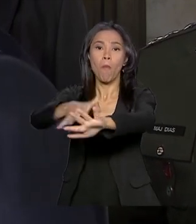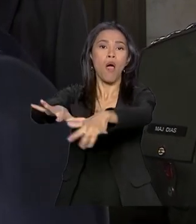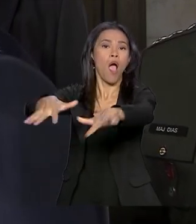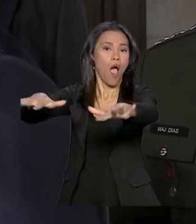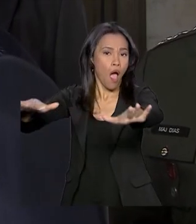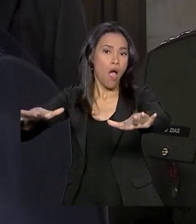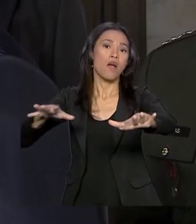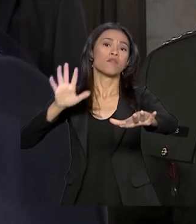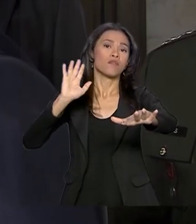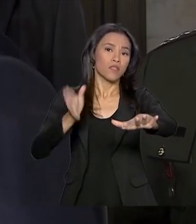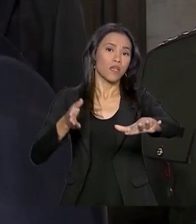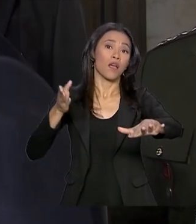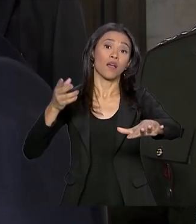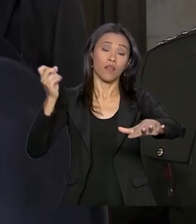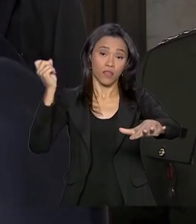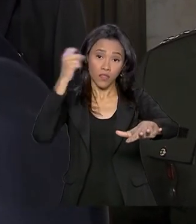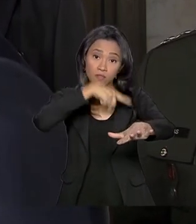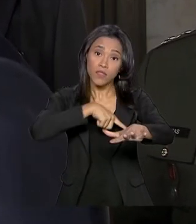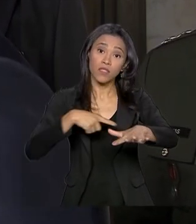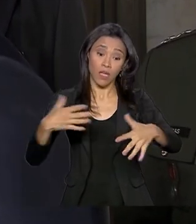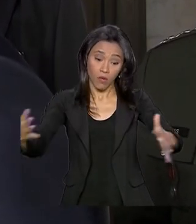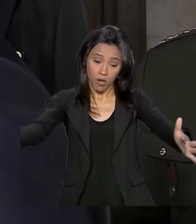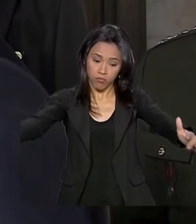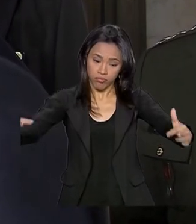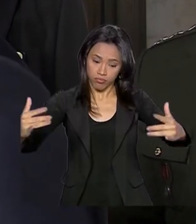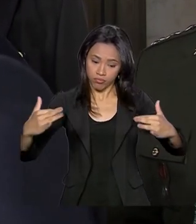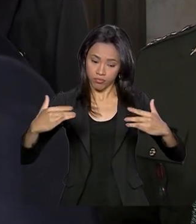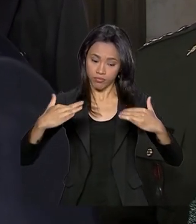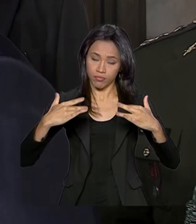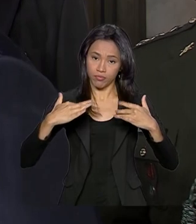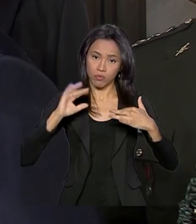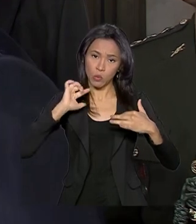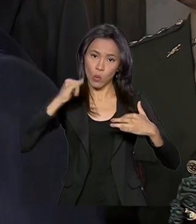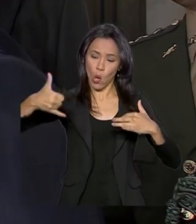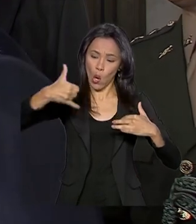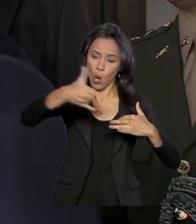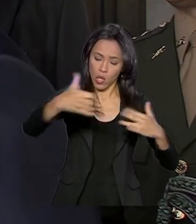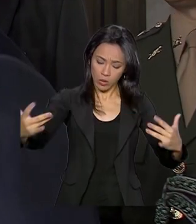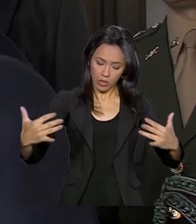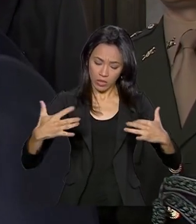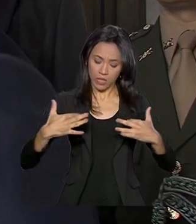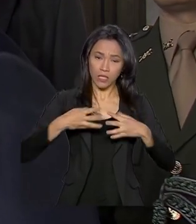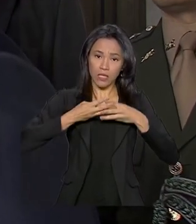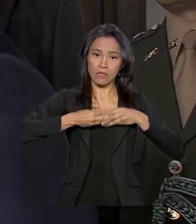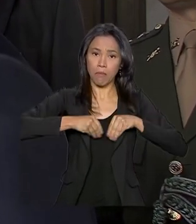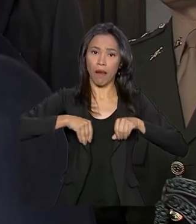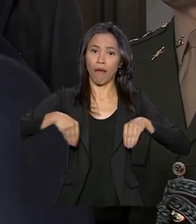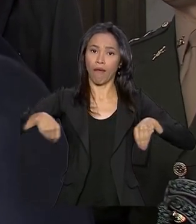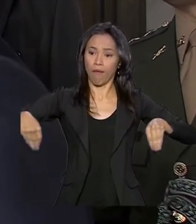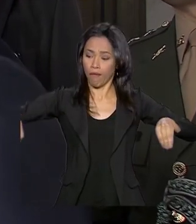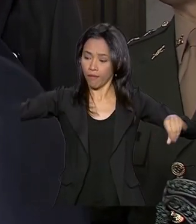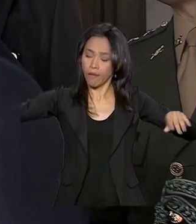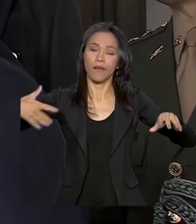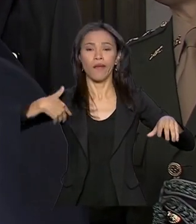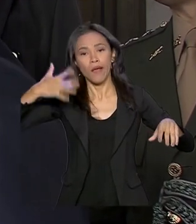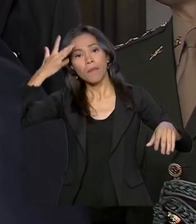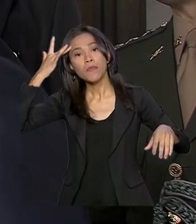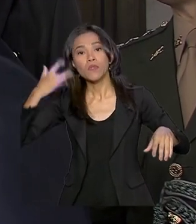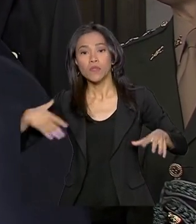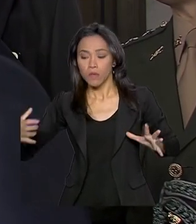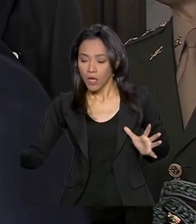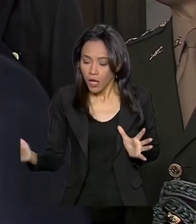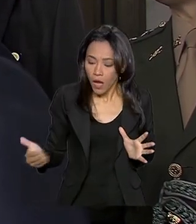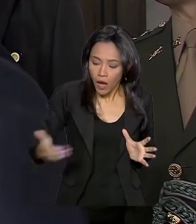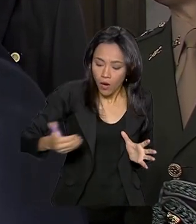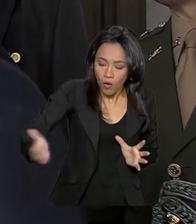contenção são complicados o máximo que a gente pode fazer hoje é de gente capacitada para recolher scioli que chega nas